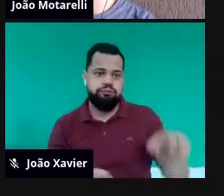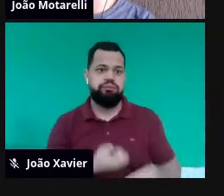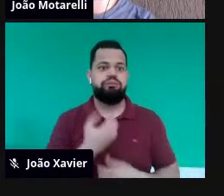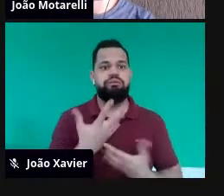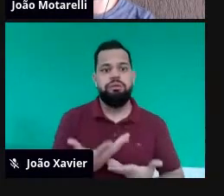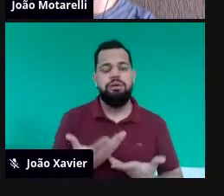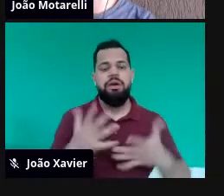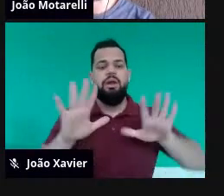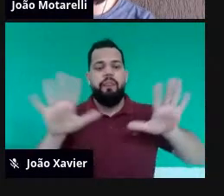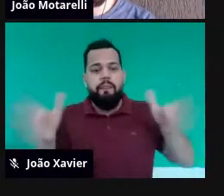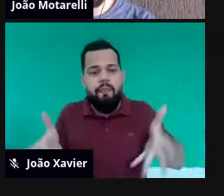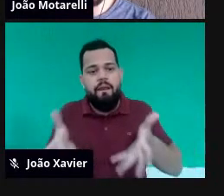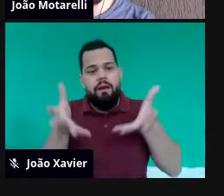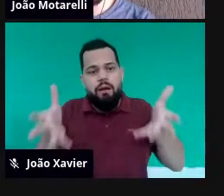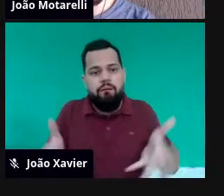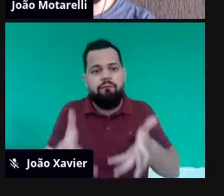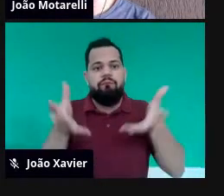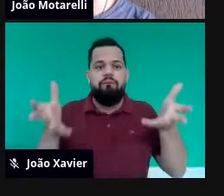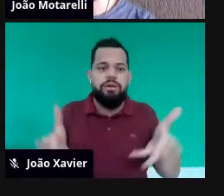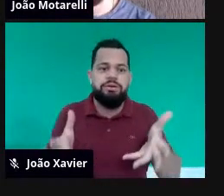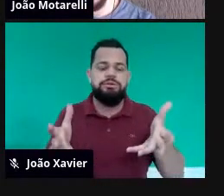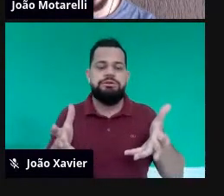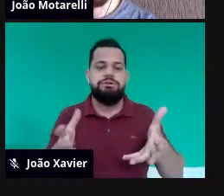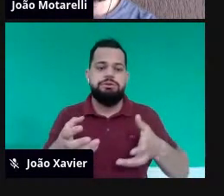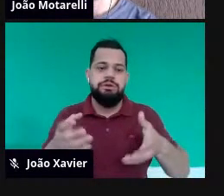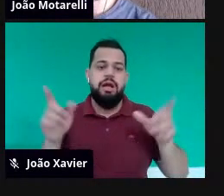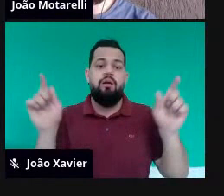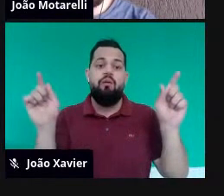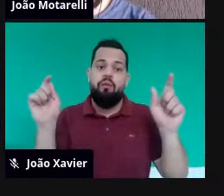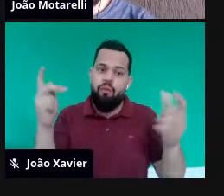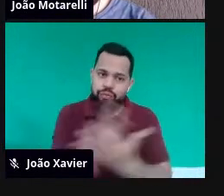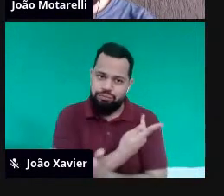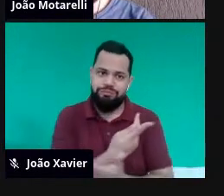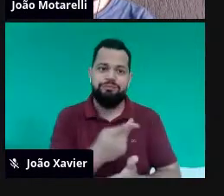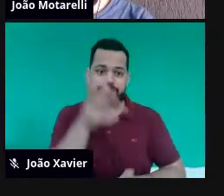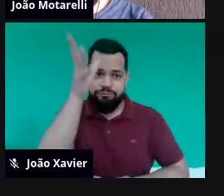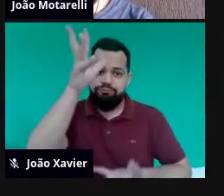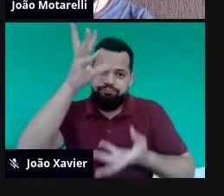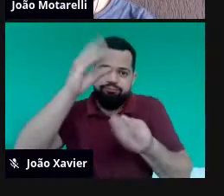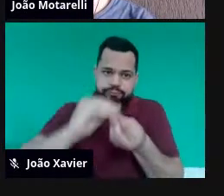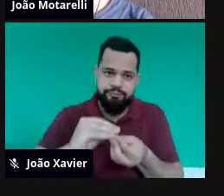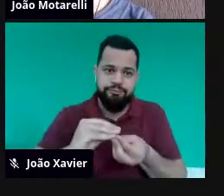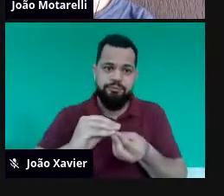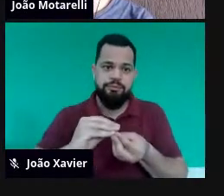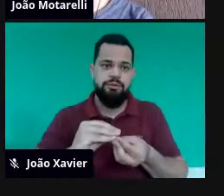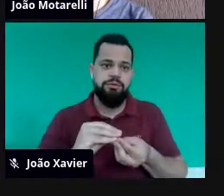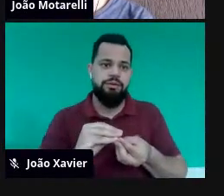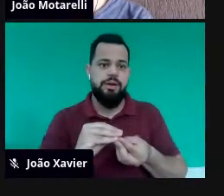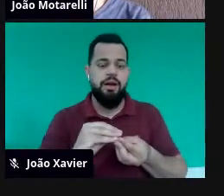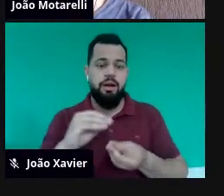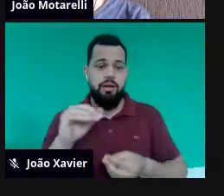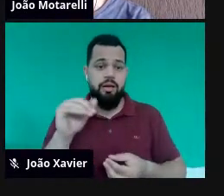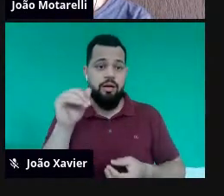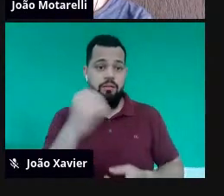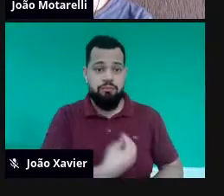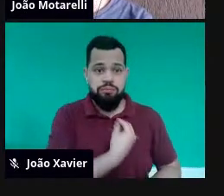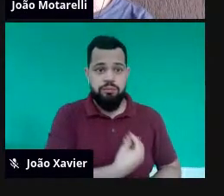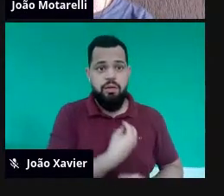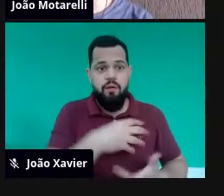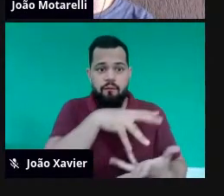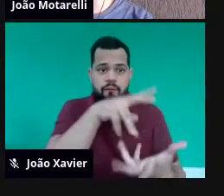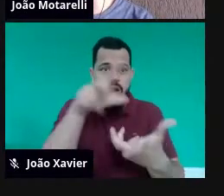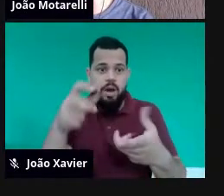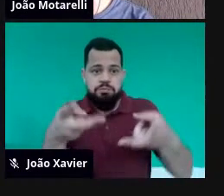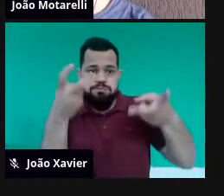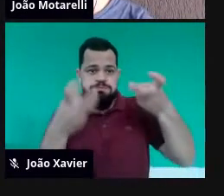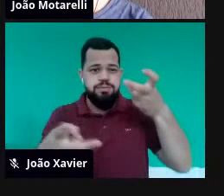vão influenciar neurotransmissores, que vão influenciar, por sua vez, a forma delas vivenciarem o mundo. Ou seja, elas